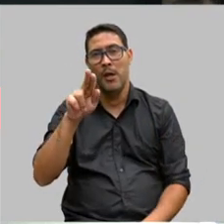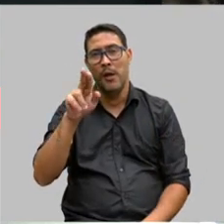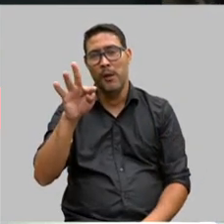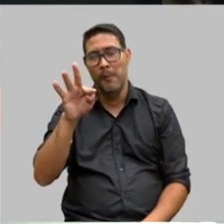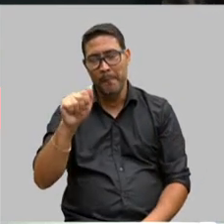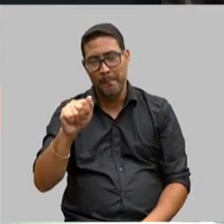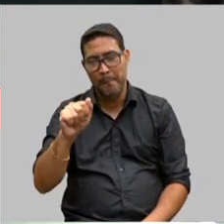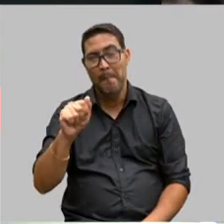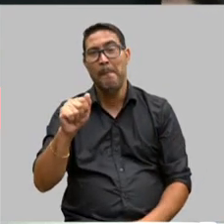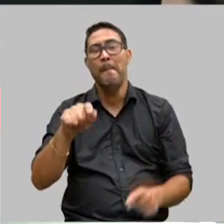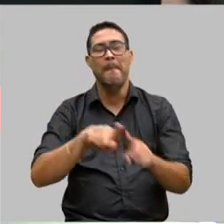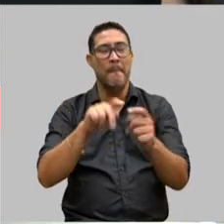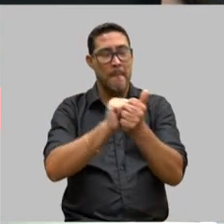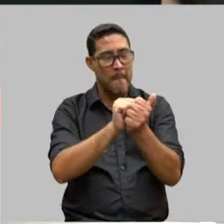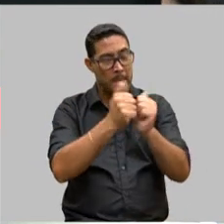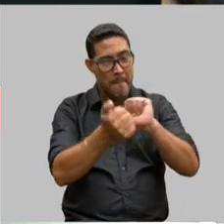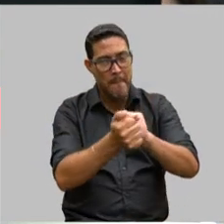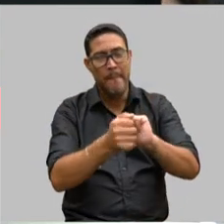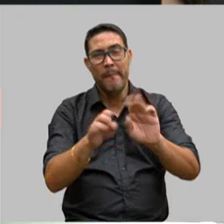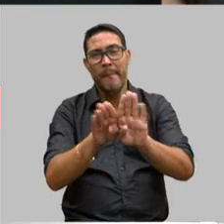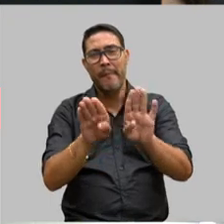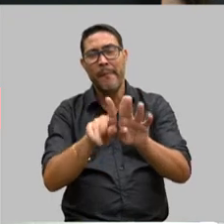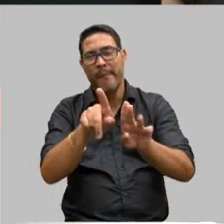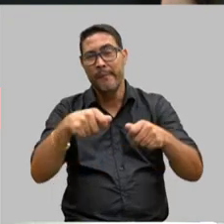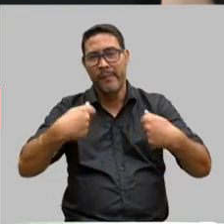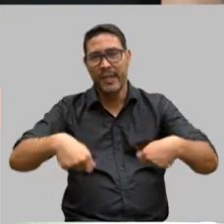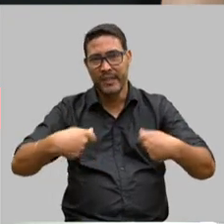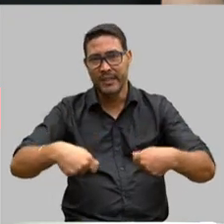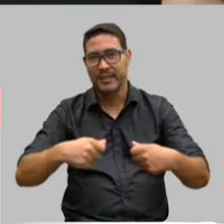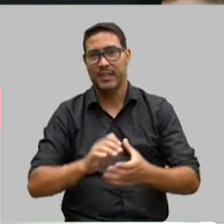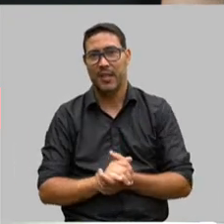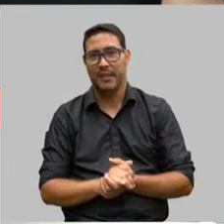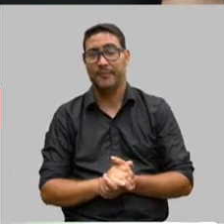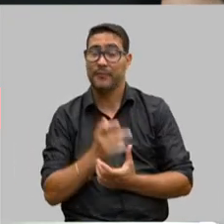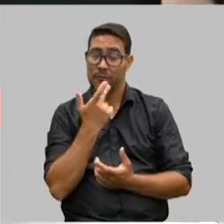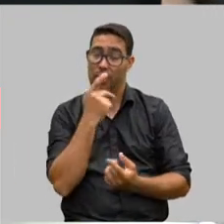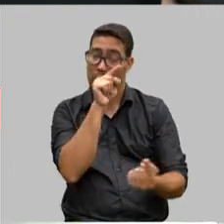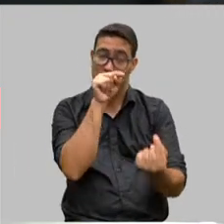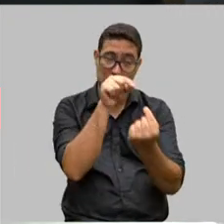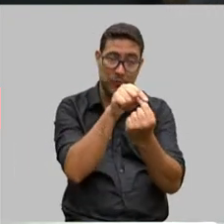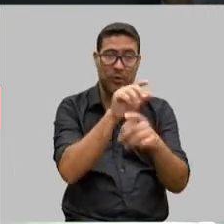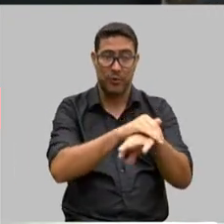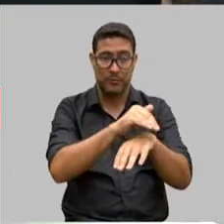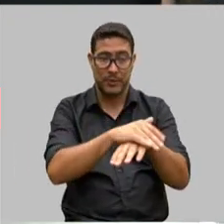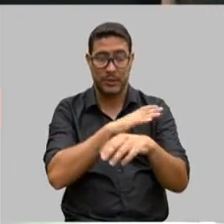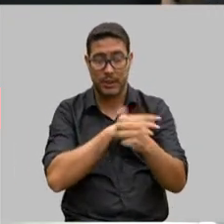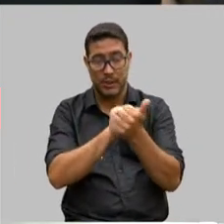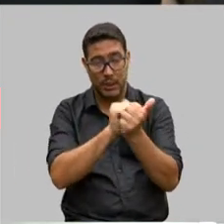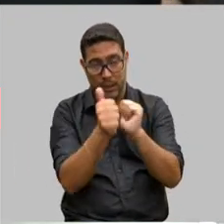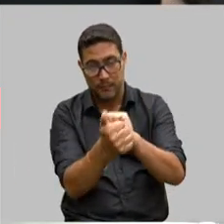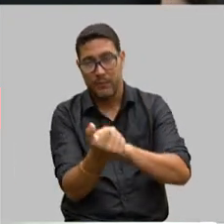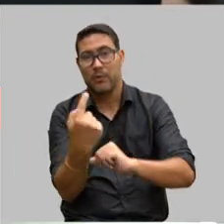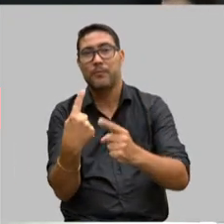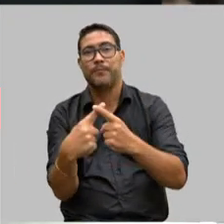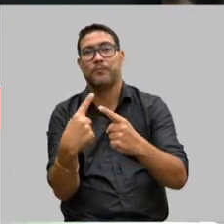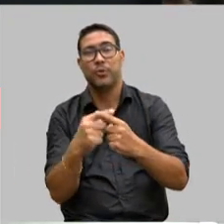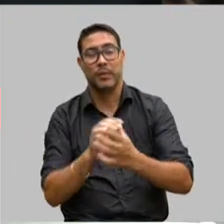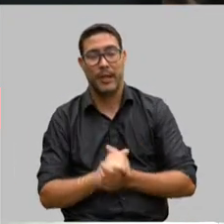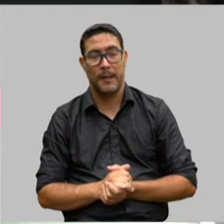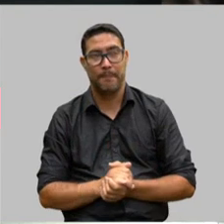mudanças climáticas, tão necessária. E aí eu coloco o foco na adaptação, porque